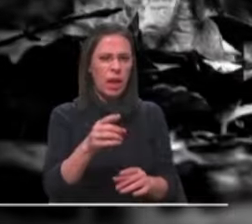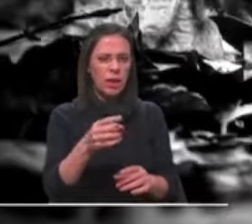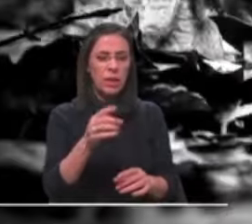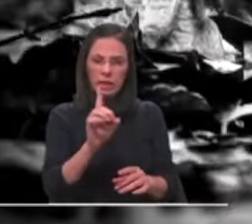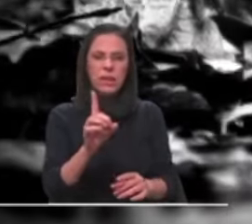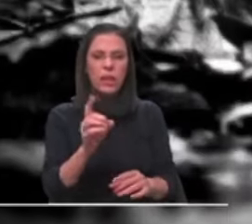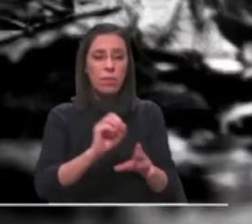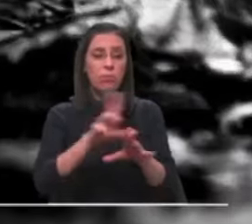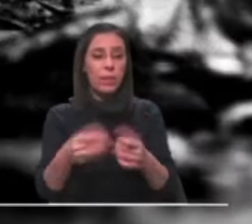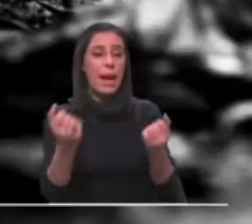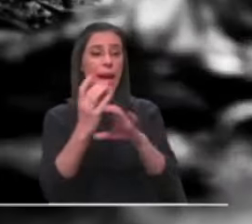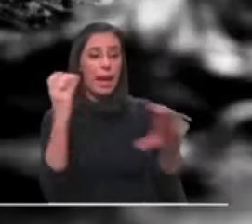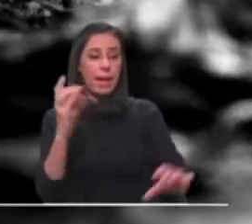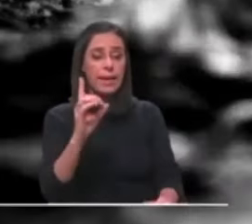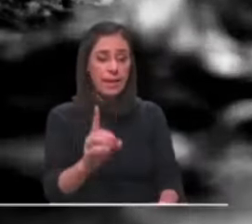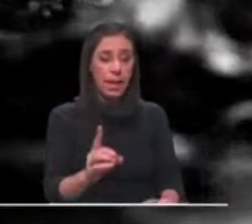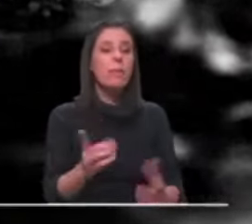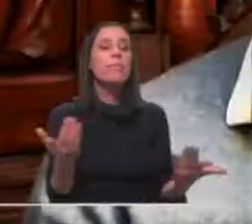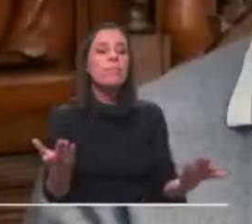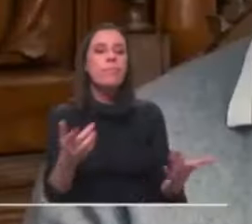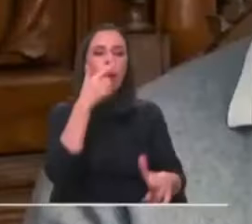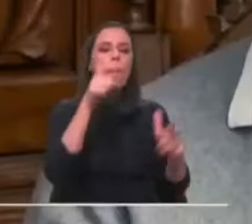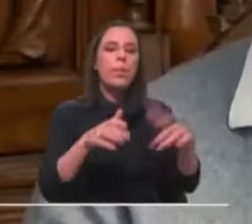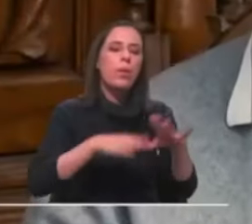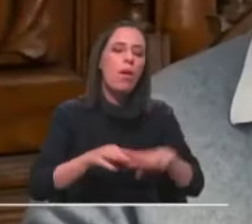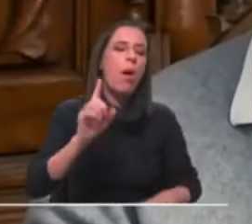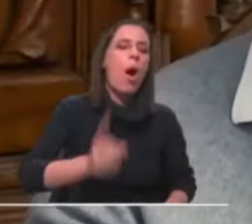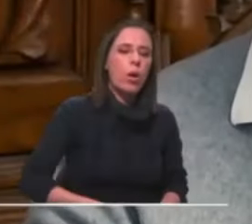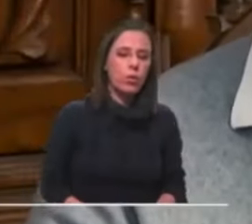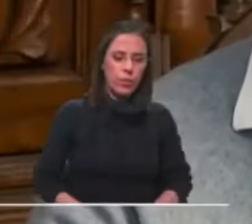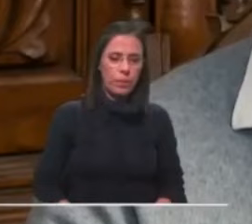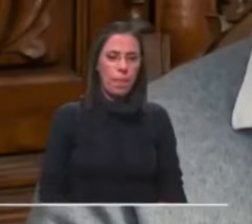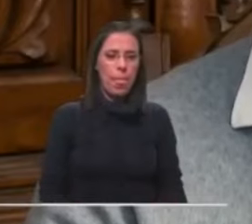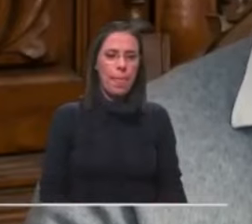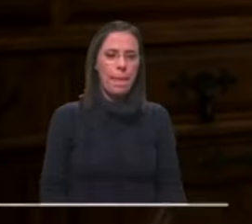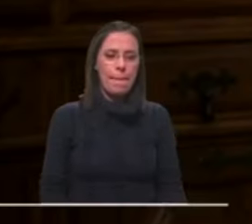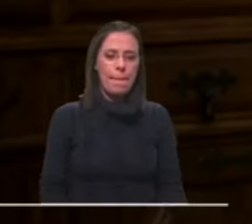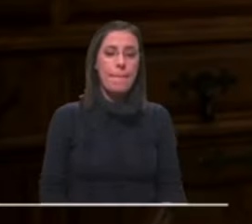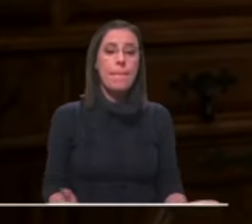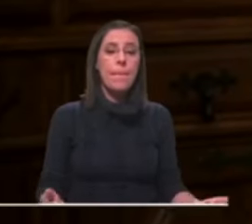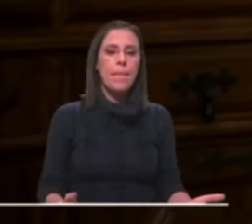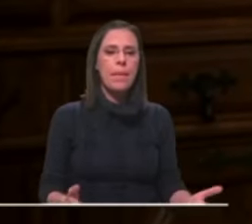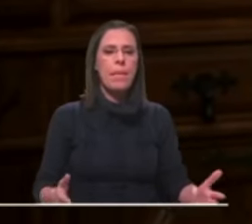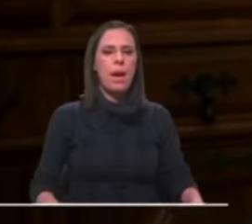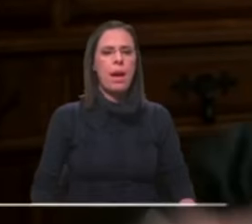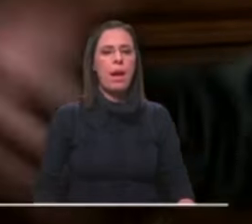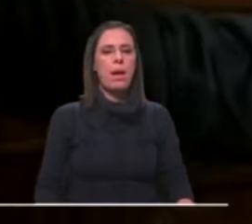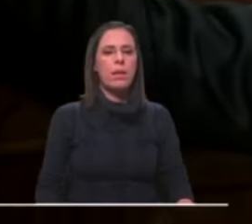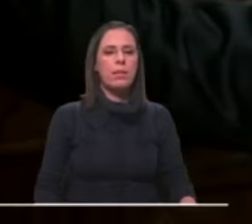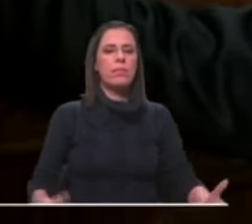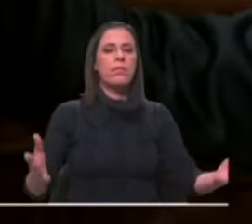Seis semelhantes da carrinha. Qual foi a abordagem dessas pessoas que chegaram, entretanto? Ah, sim, eles